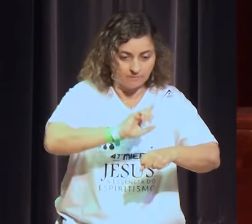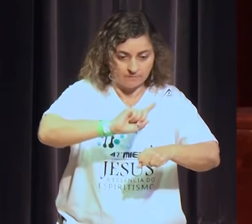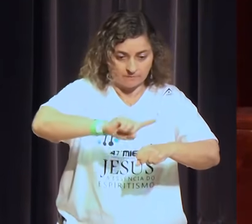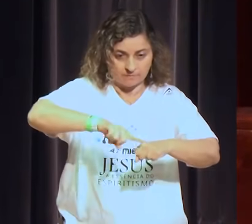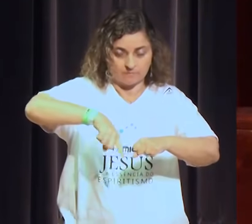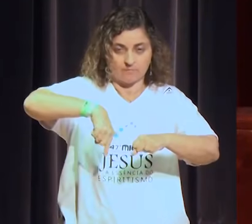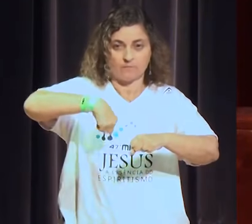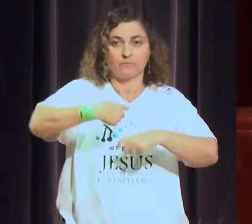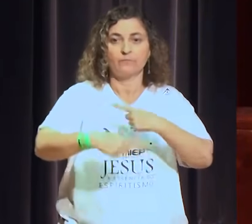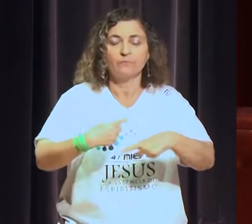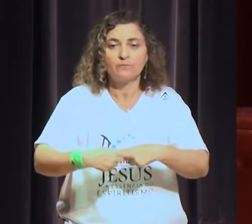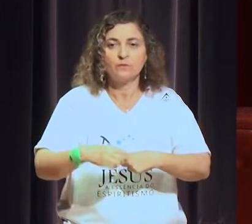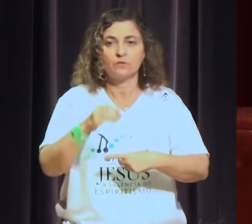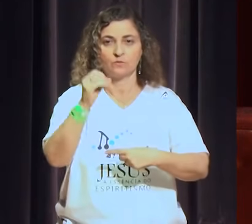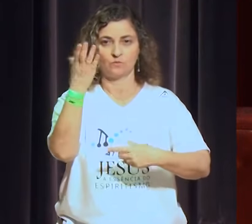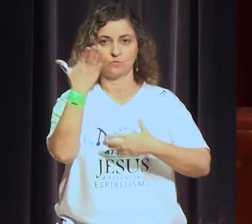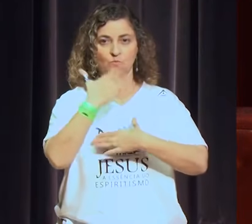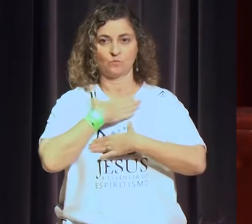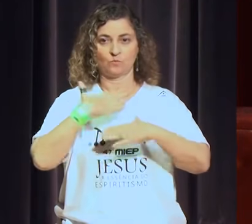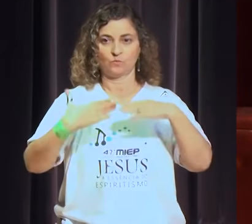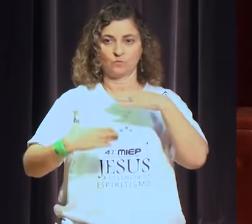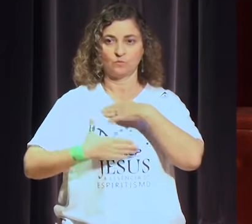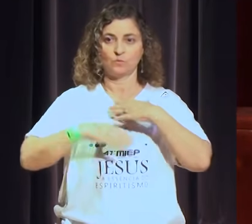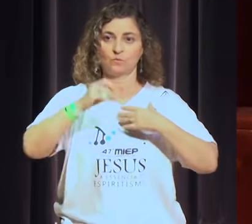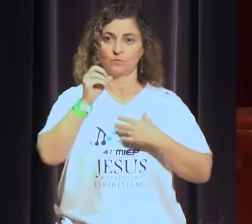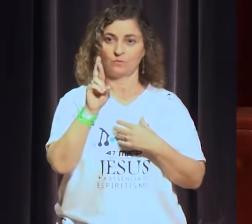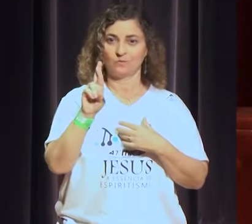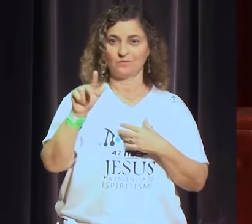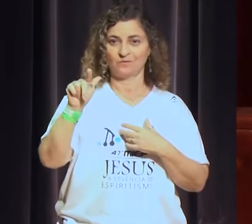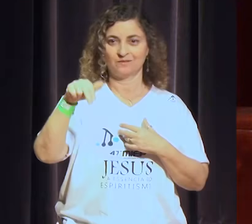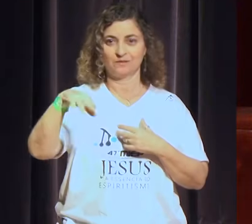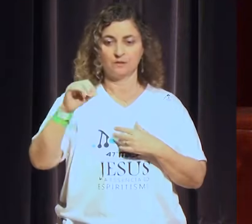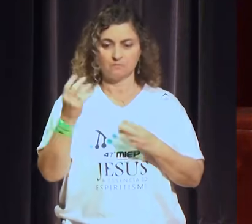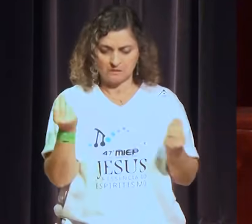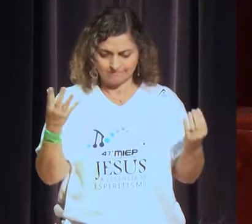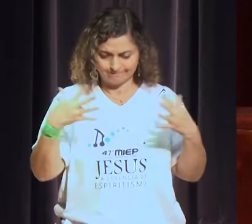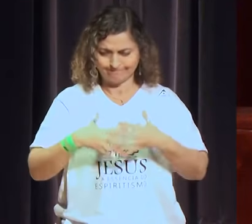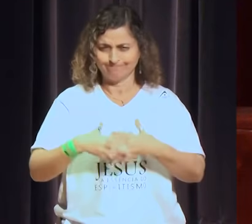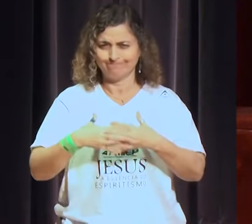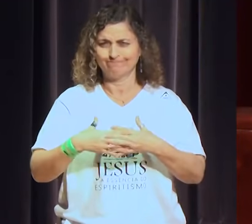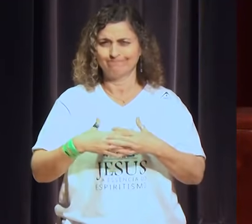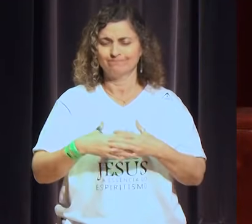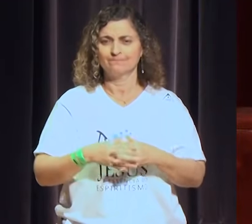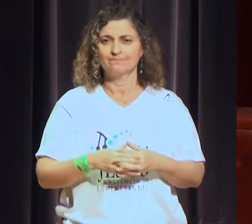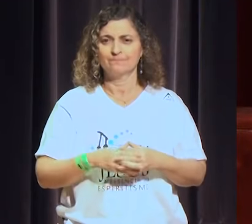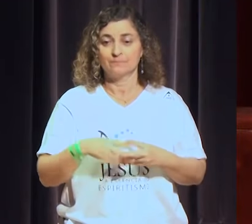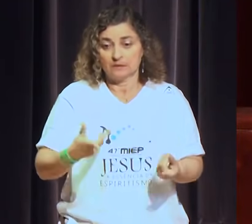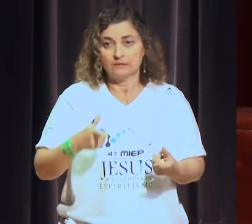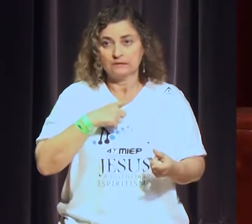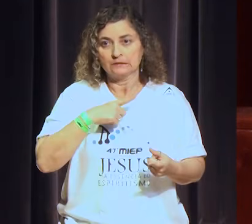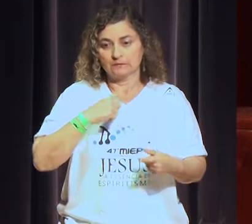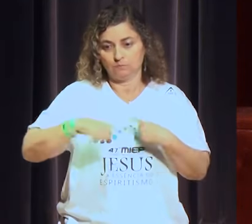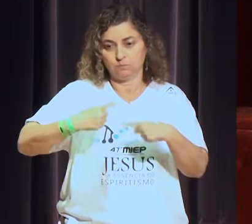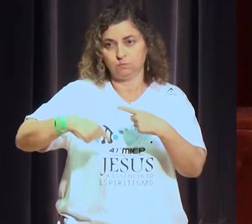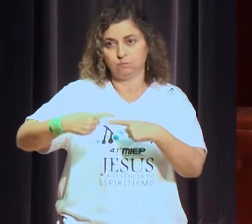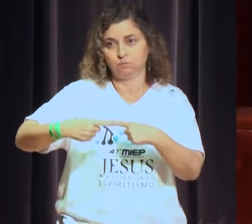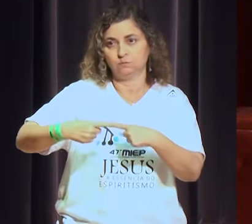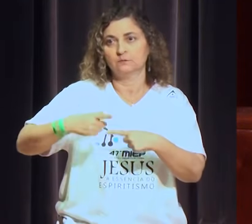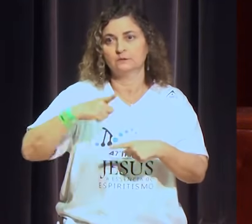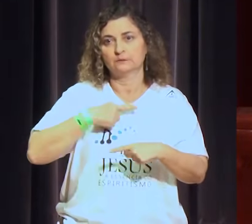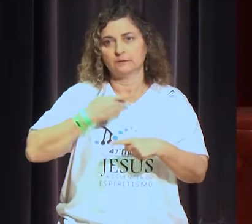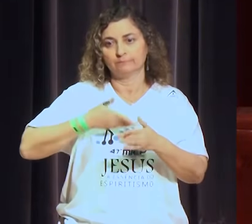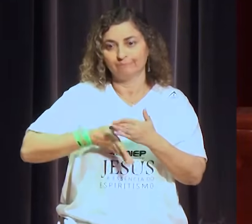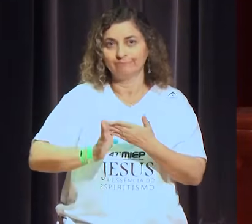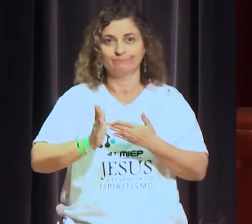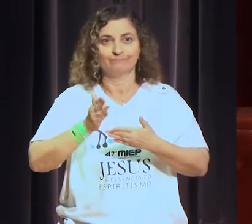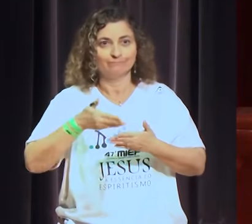orgânicas. Porque as estruturas orgânicas elas são mais complexas, porque elas se reproduzem, já tem o fenômeno vida, né? Vida